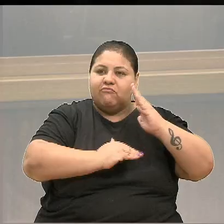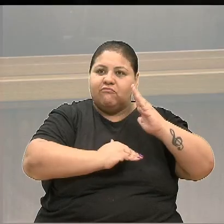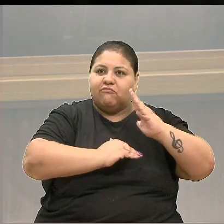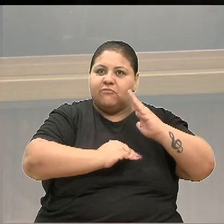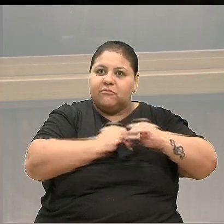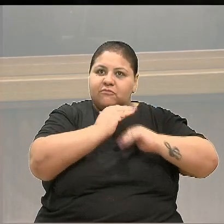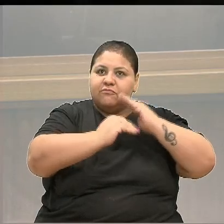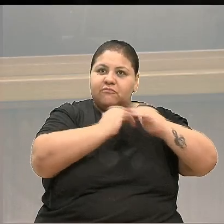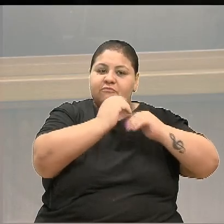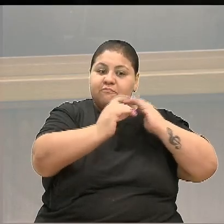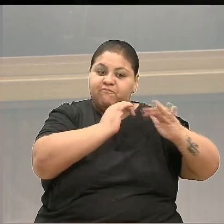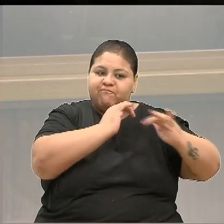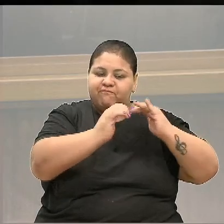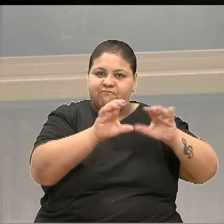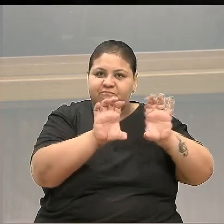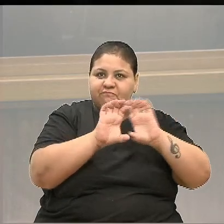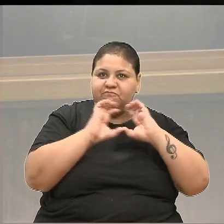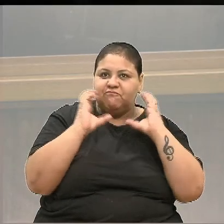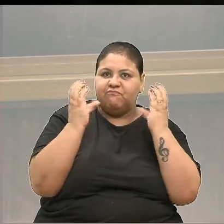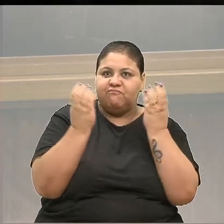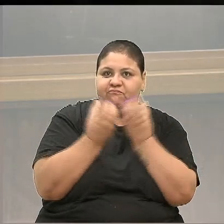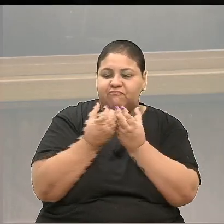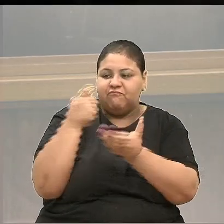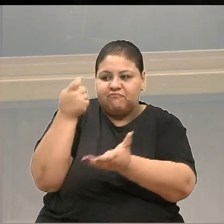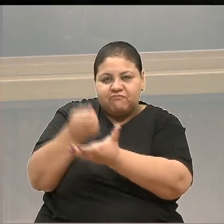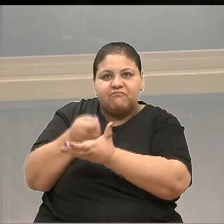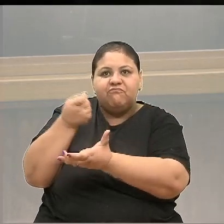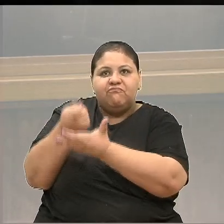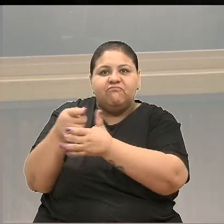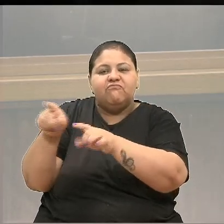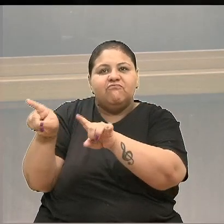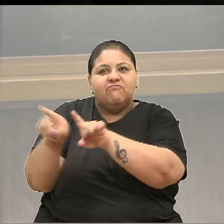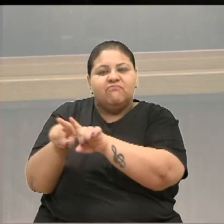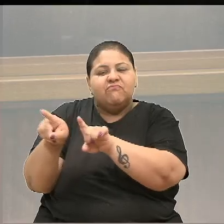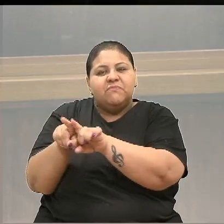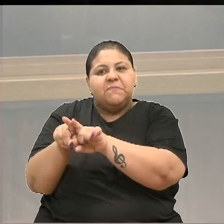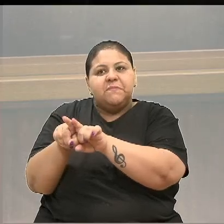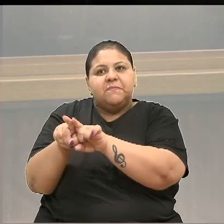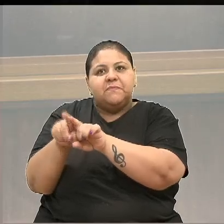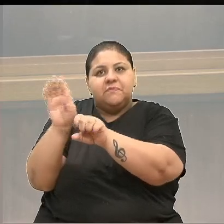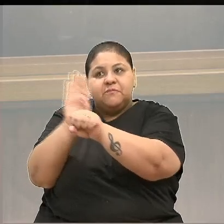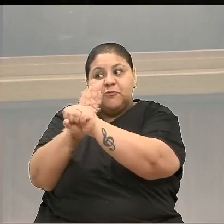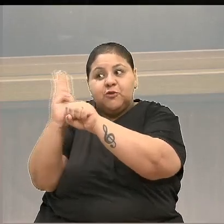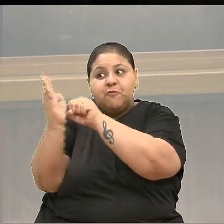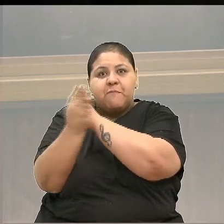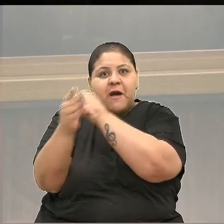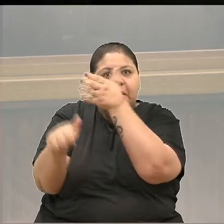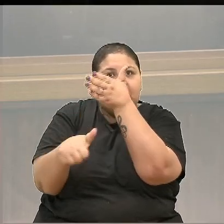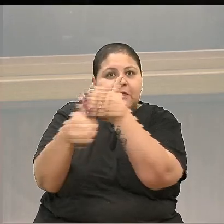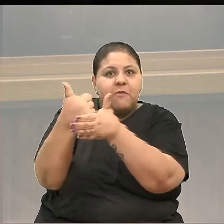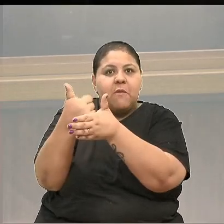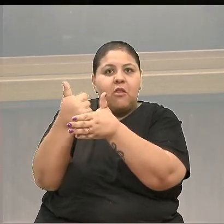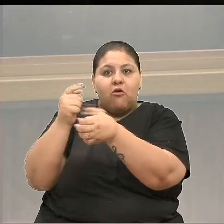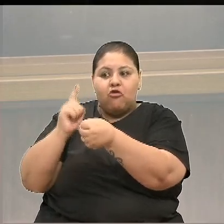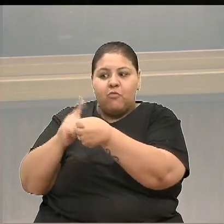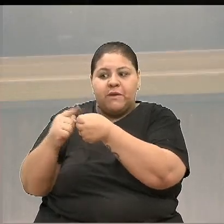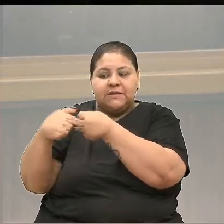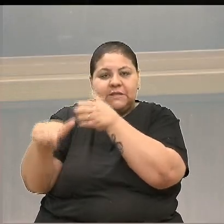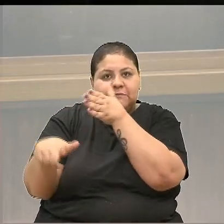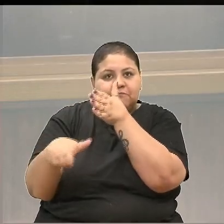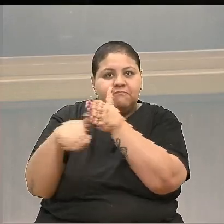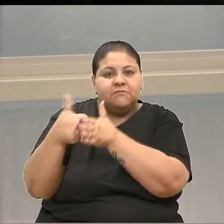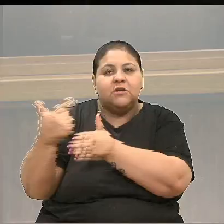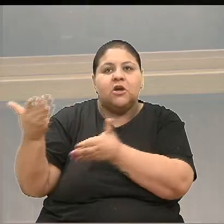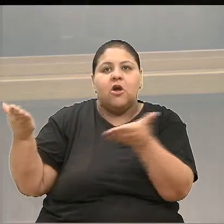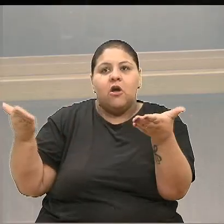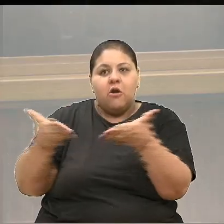do movimento comunitário, na luta e na construção de um bairro melhor, de uma cidade melhor. Então, eu